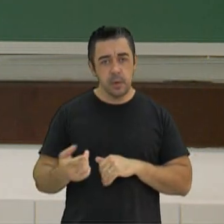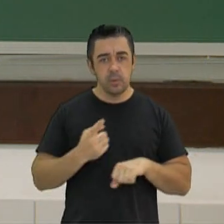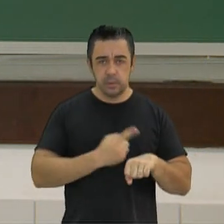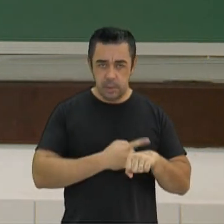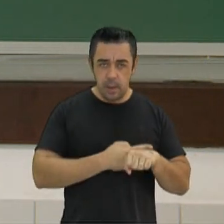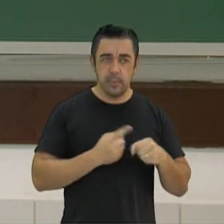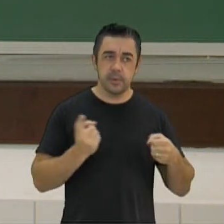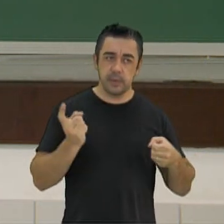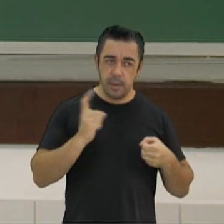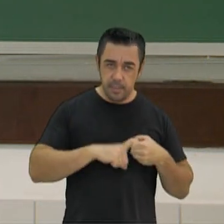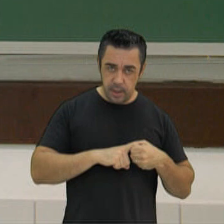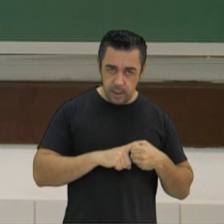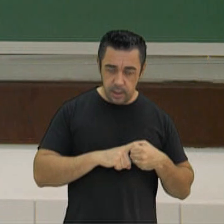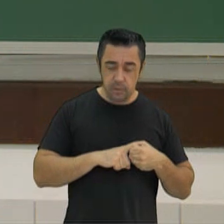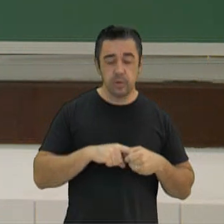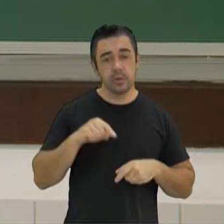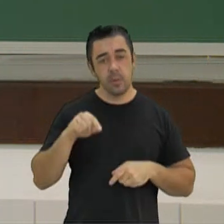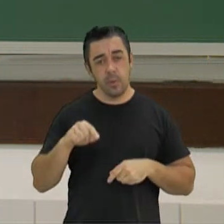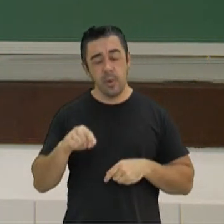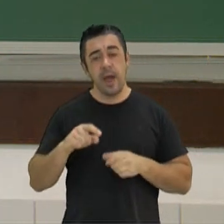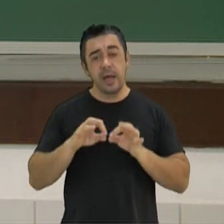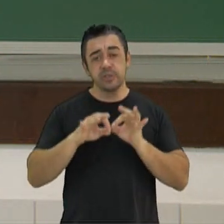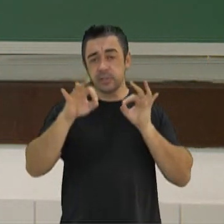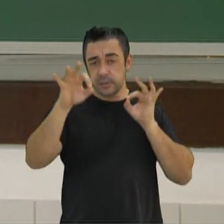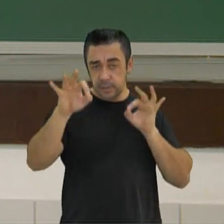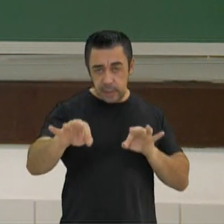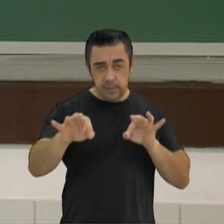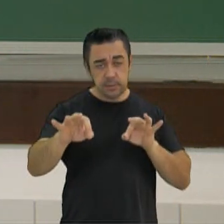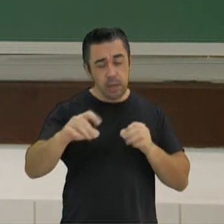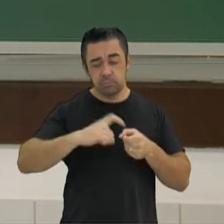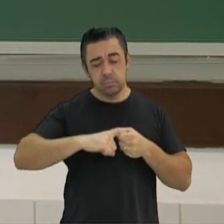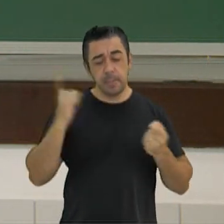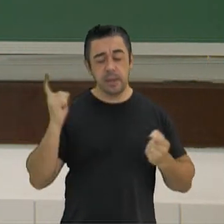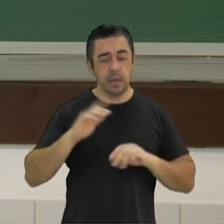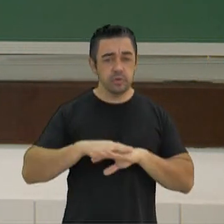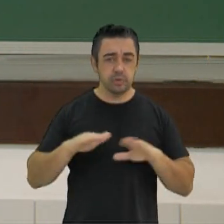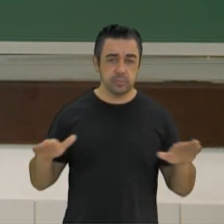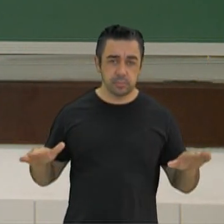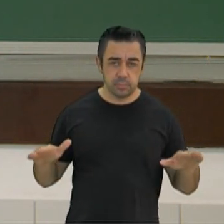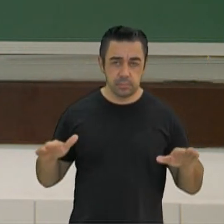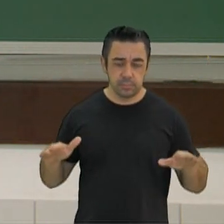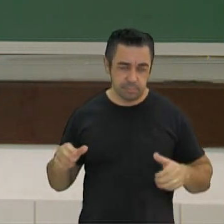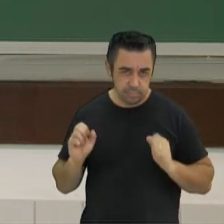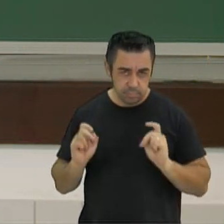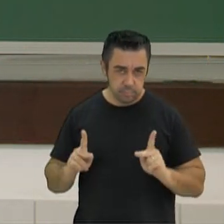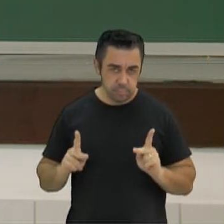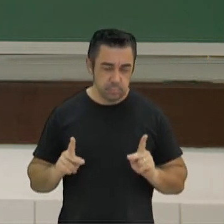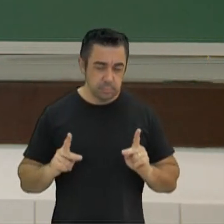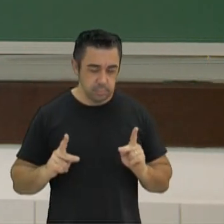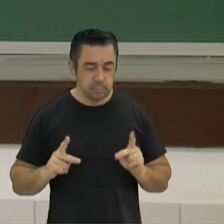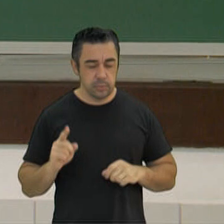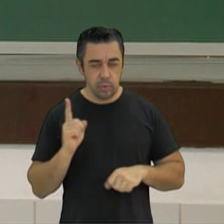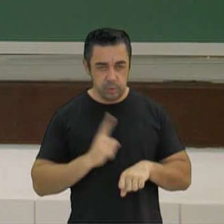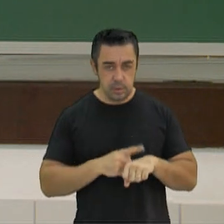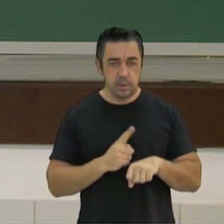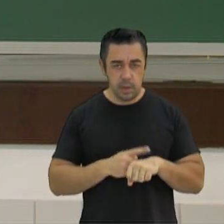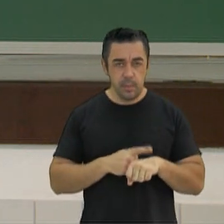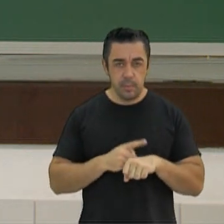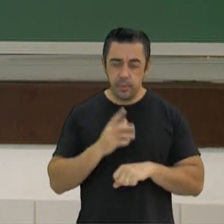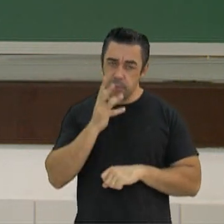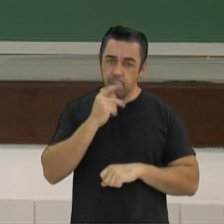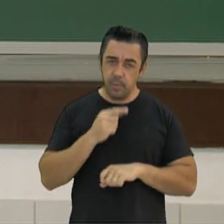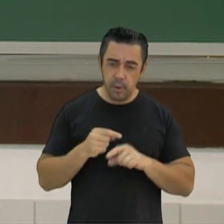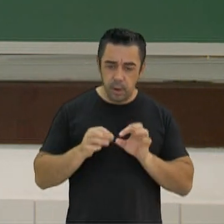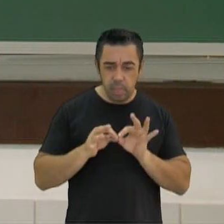tempo depende da distância entre as cidades. Então, a distância é a nossa variável independente. E o tempo que se demora